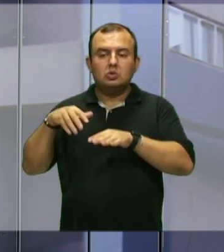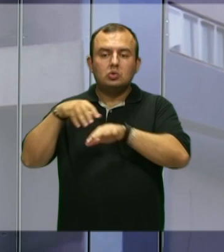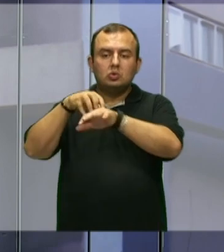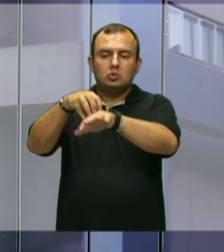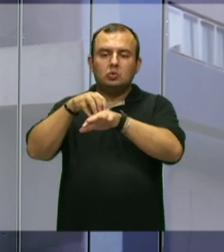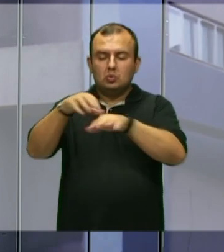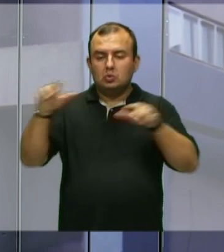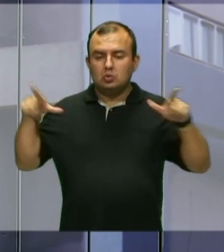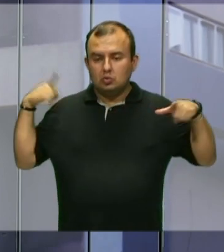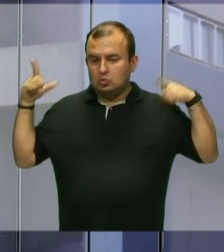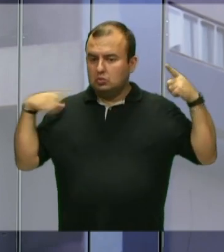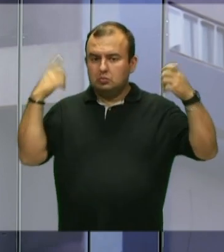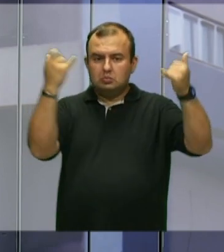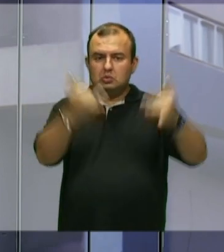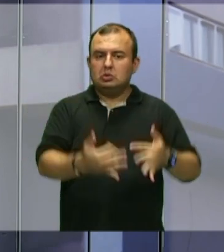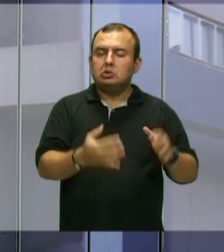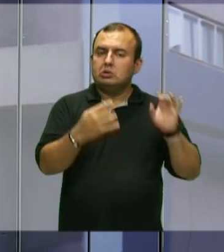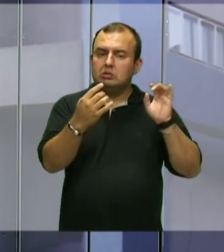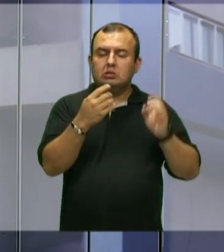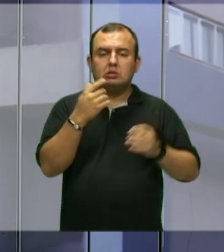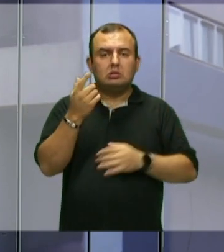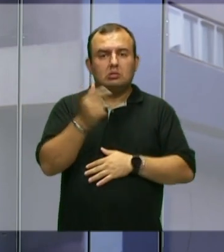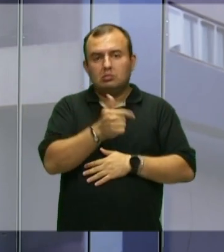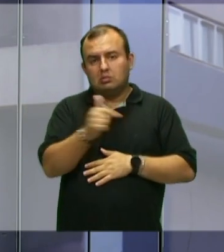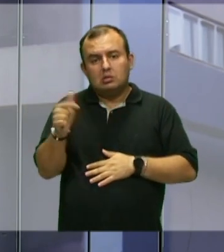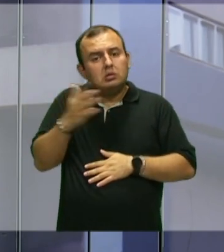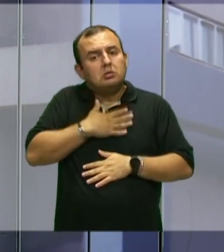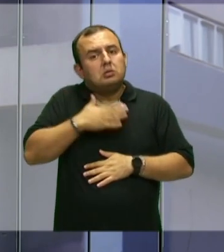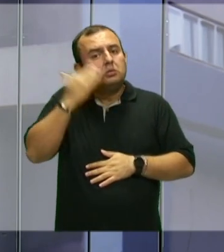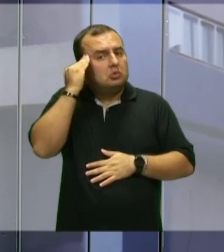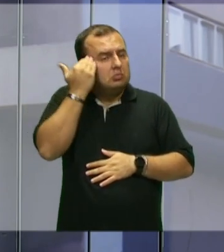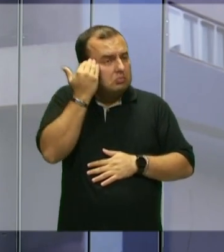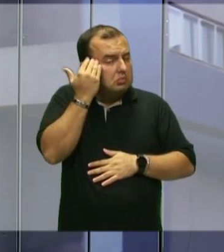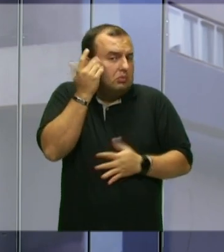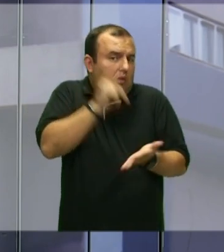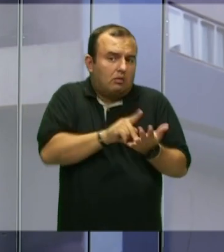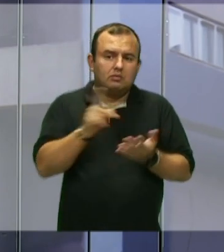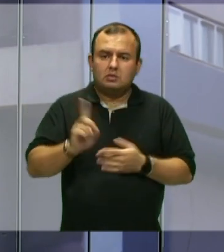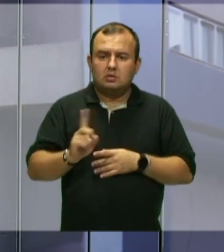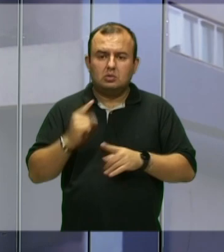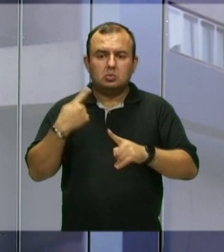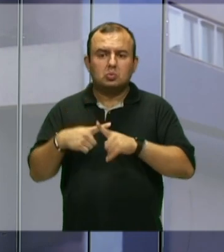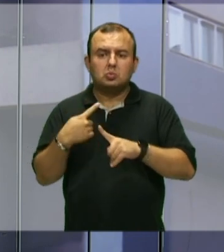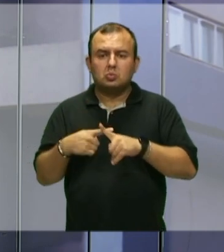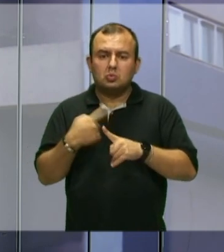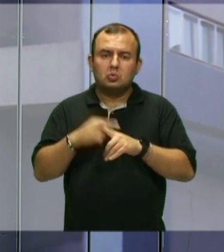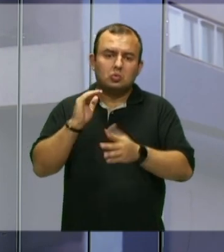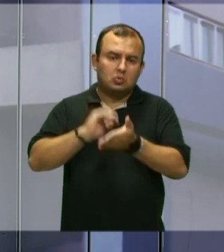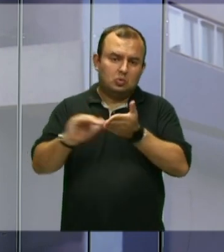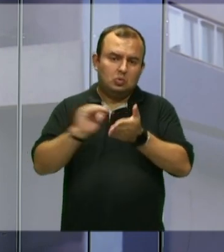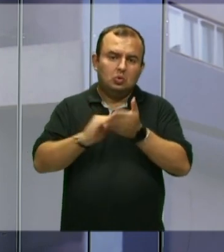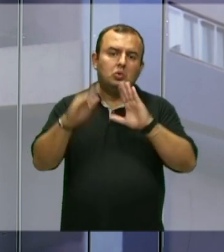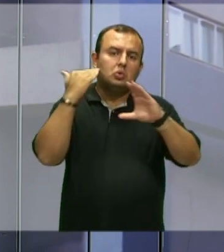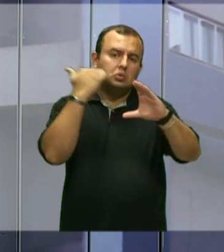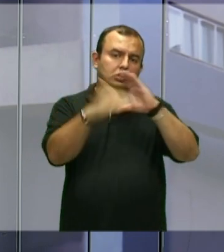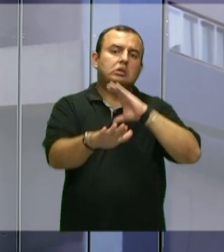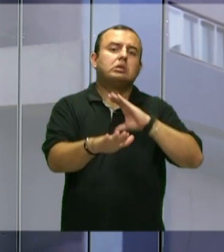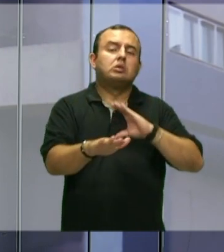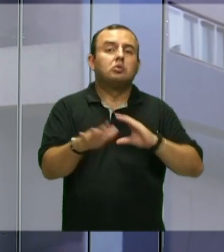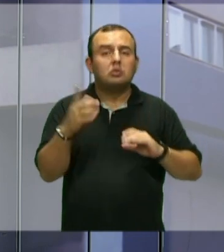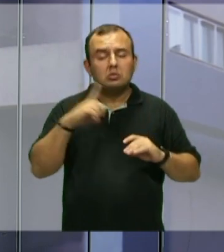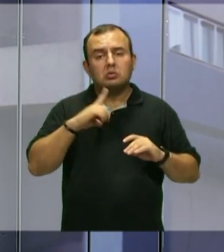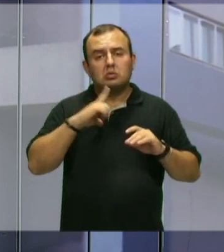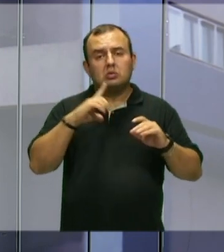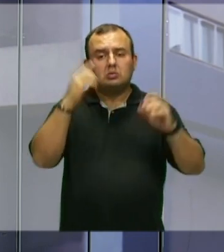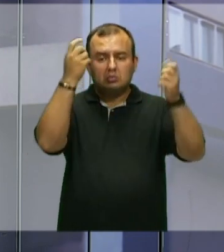prestado conta da última marejada. E isso, no meu entendimento, não é verdade. Por quê? Porque o secretário mandou para essa casa, por mais que essa